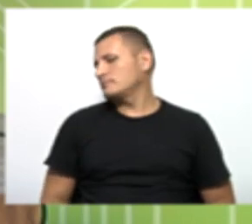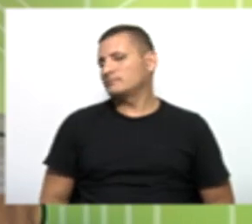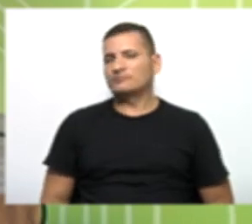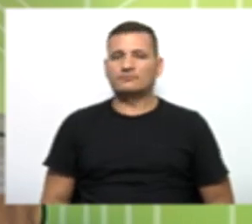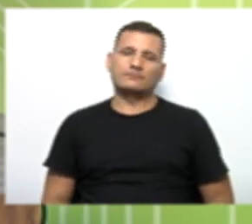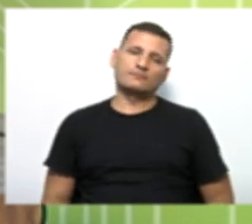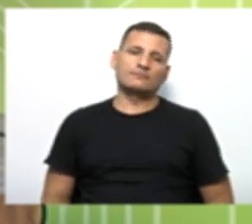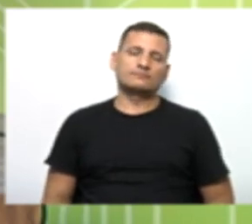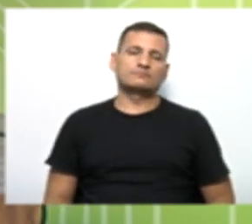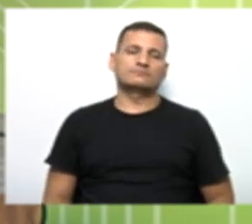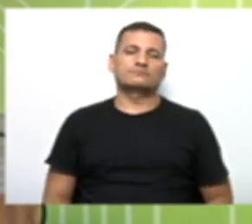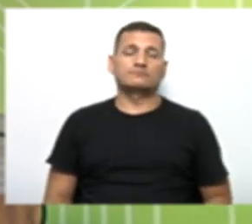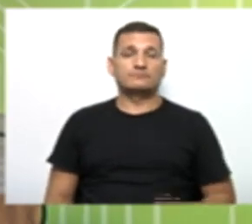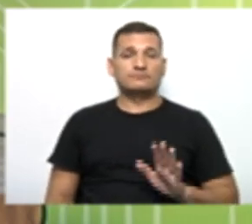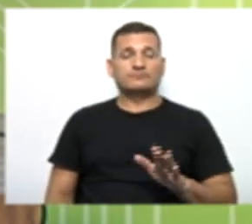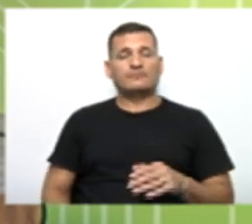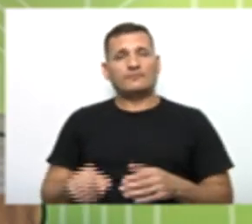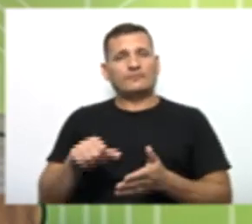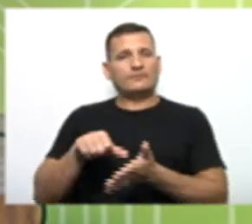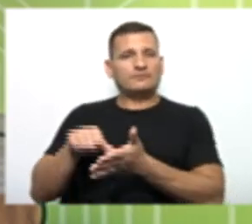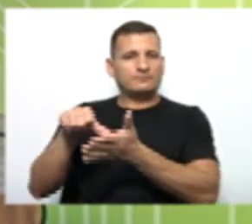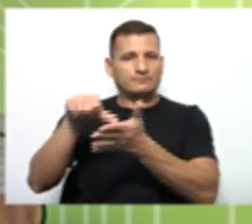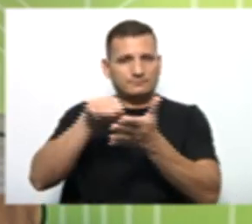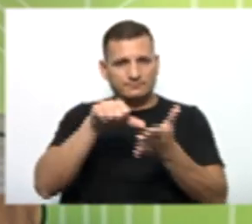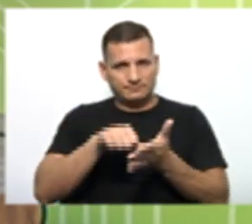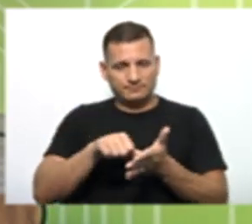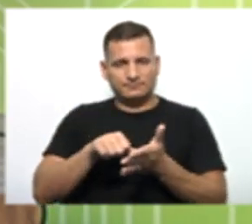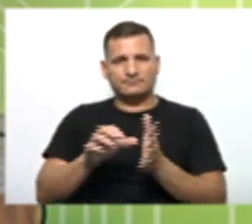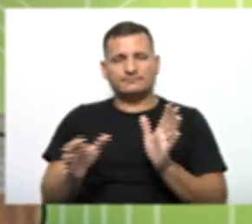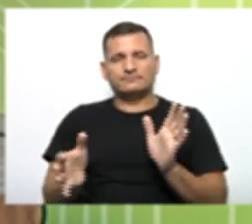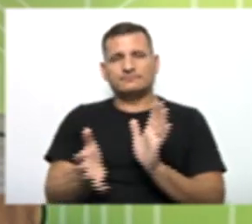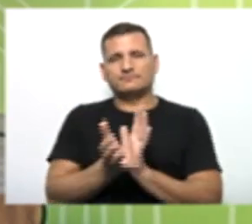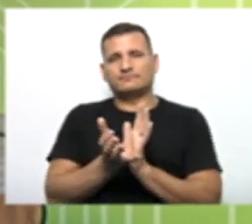Essas unidades de uso sustentáveis dividem-se em 7 grupos: